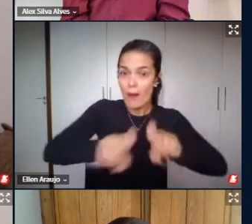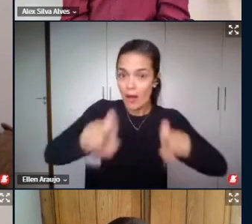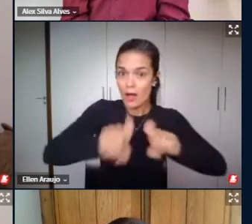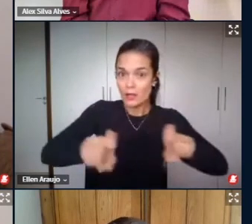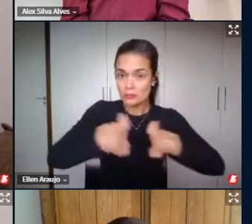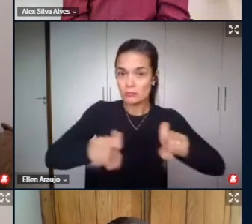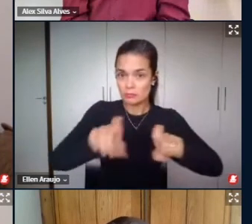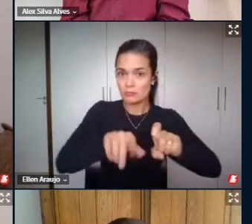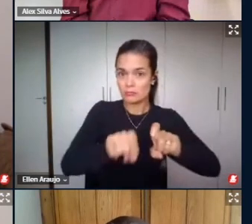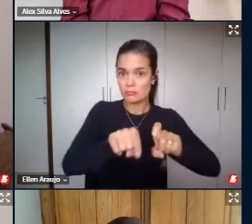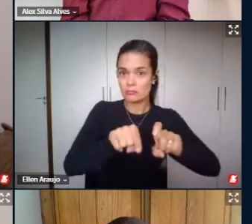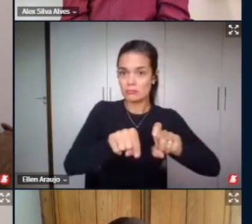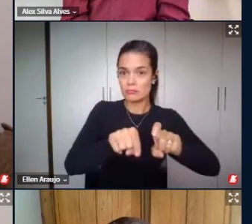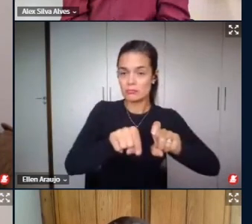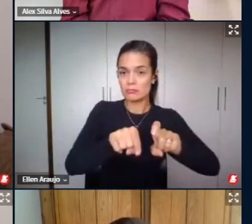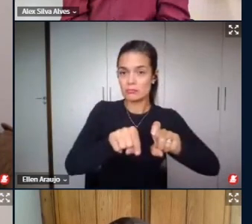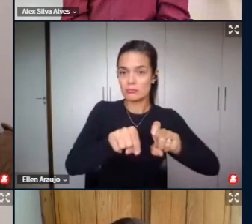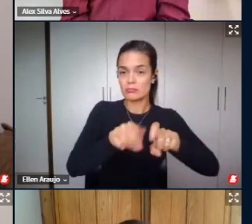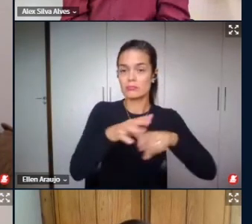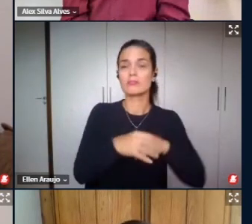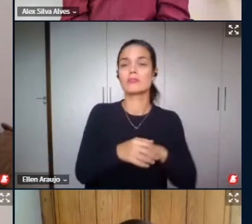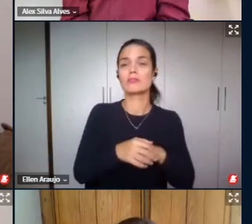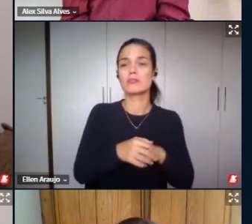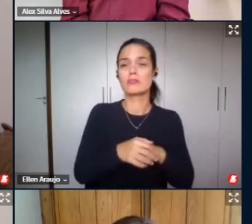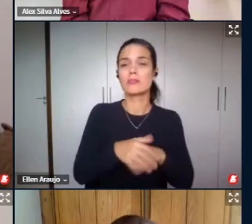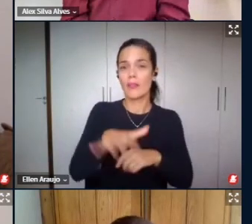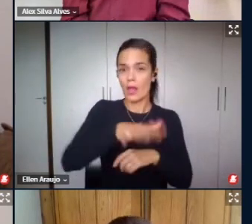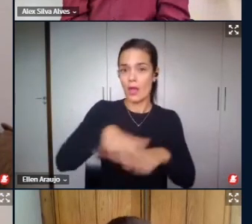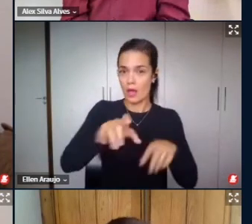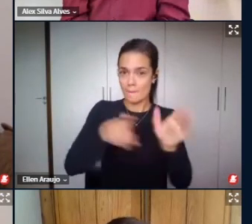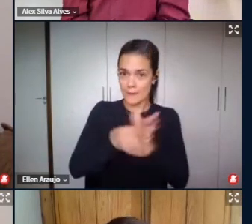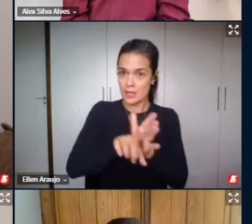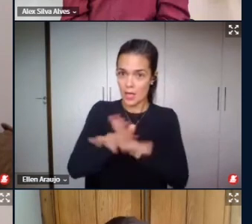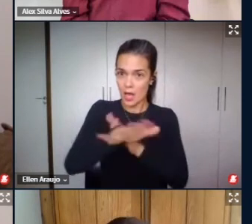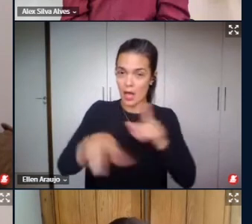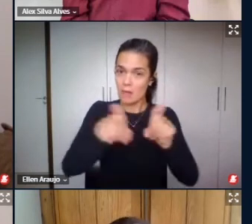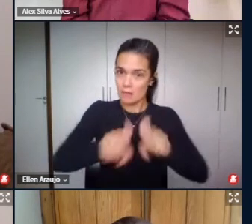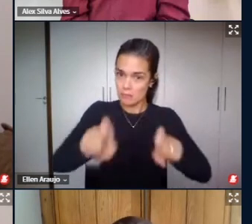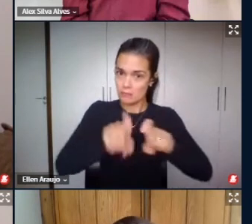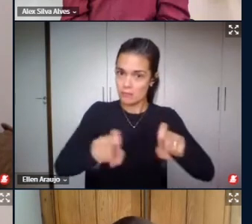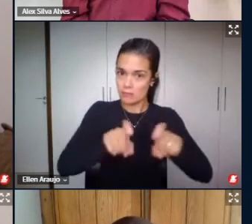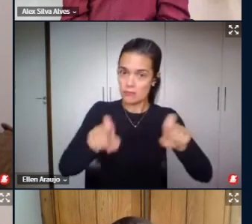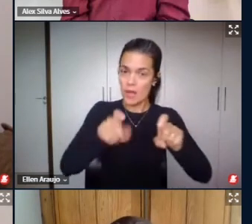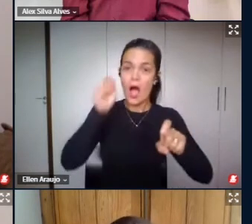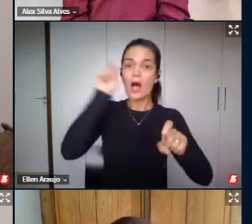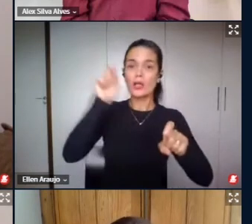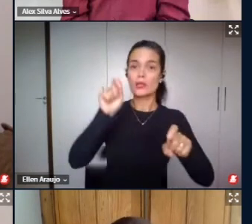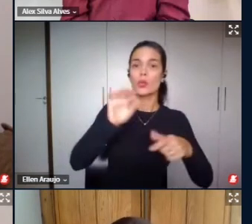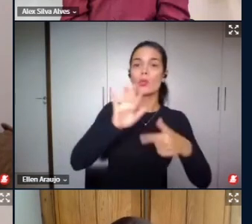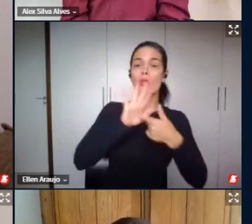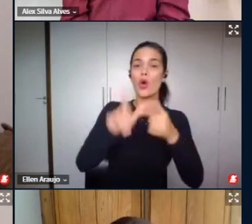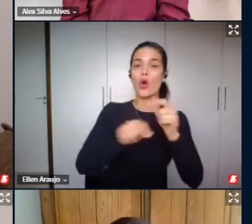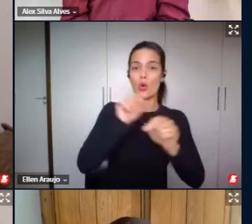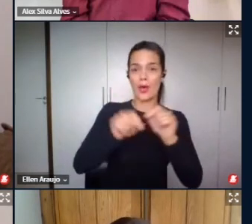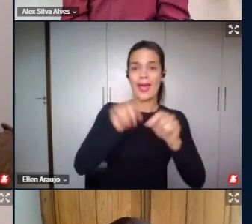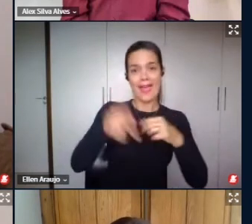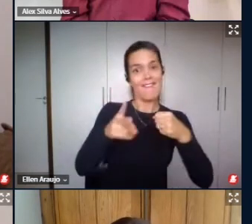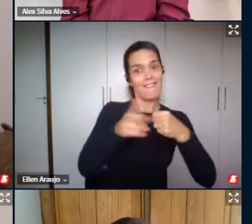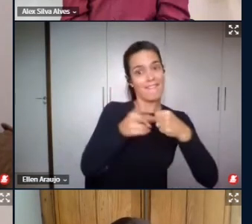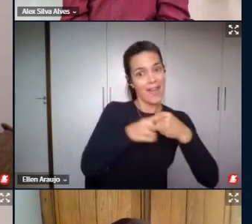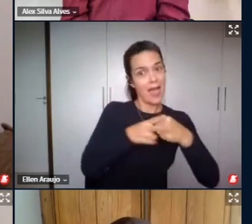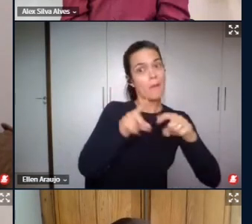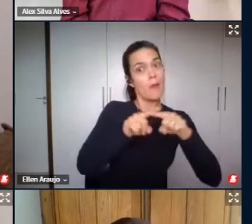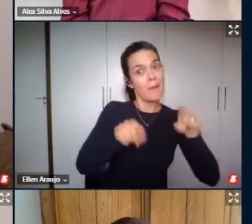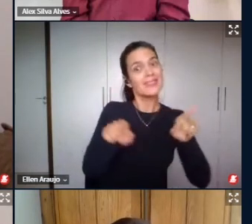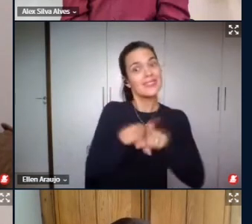juízo, a Sabrina conhece muito bem o trabalho. É na área da informática, ela vai mostrar que é ação, mas ele é